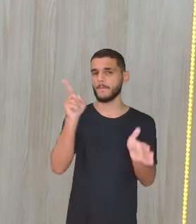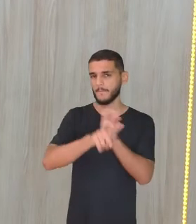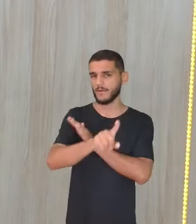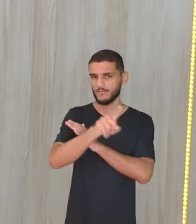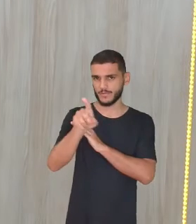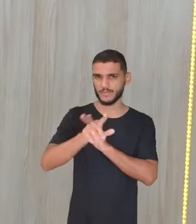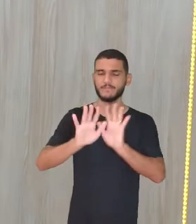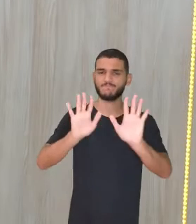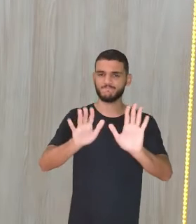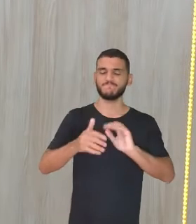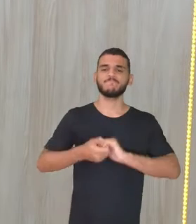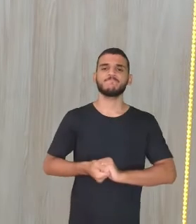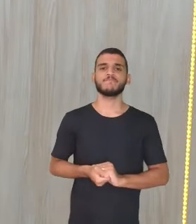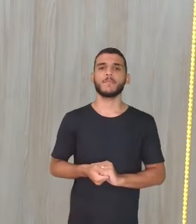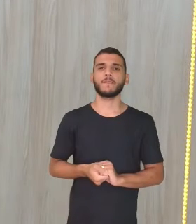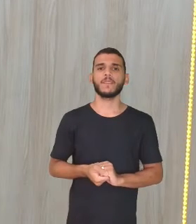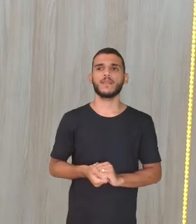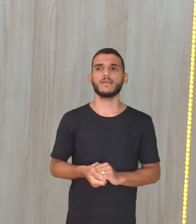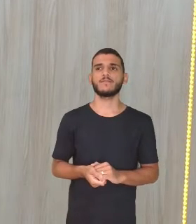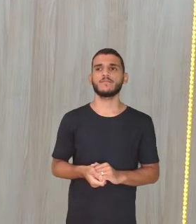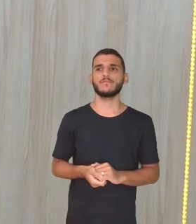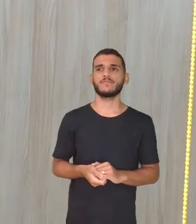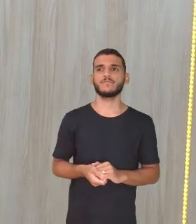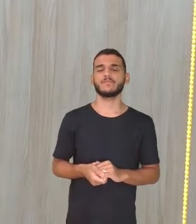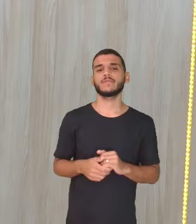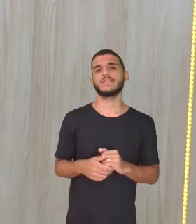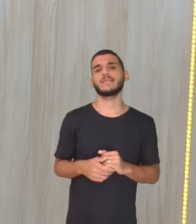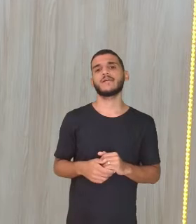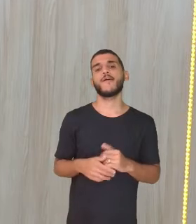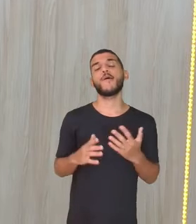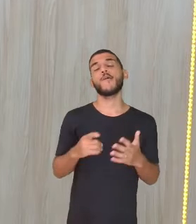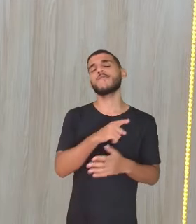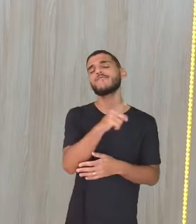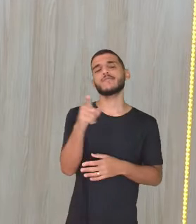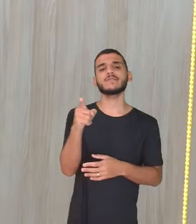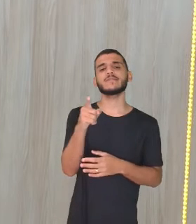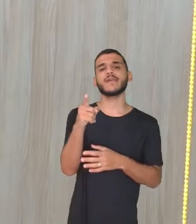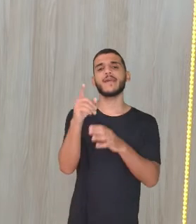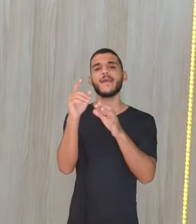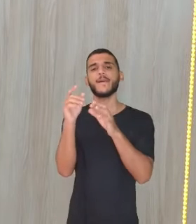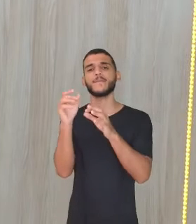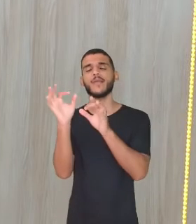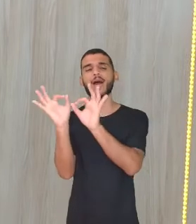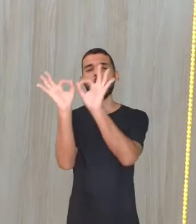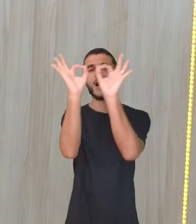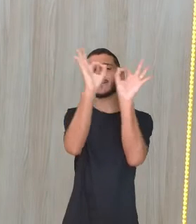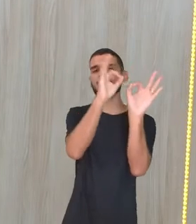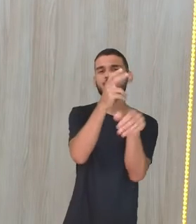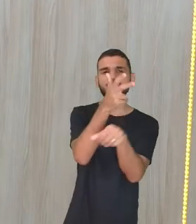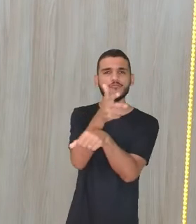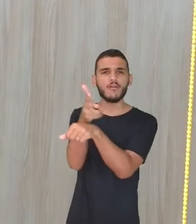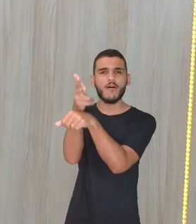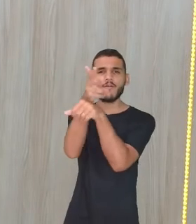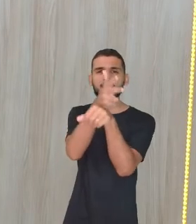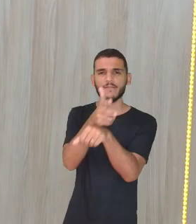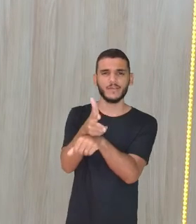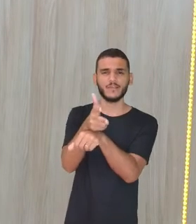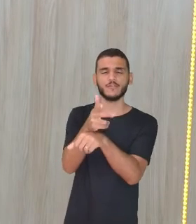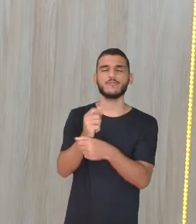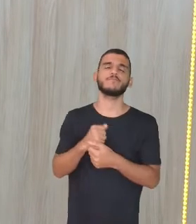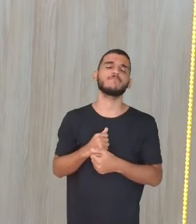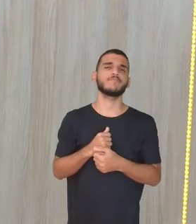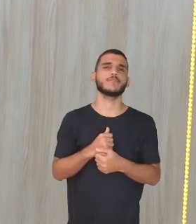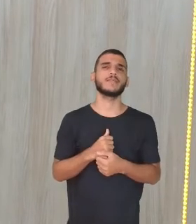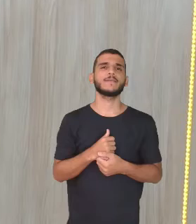vocês. Quando você está vendo um vídeo, né? Você assistindo a um vídeo, será que tem uma argumentação? Quando você está lá na televisão,